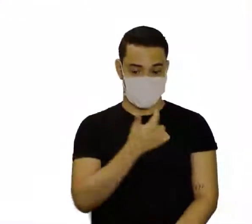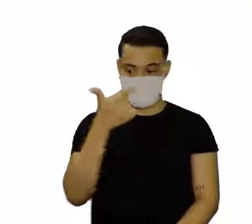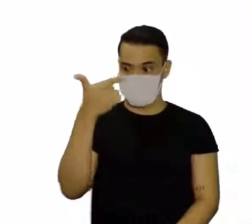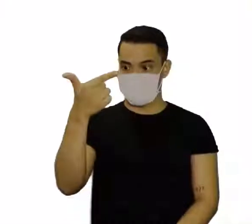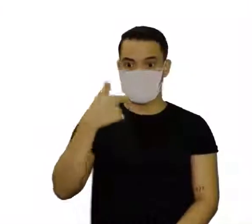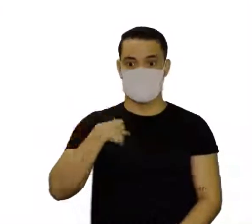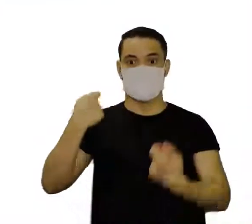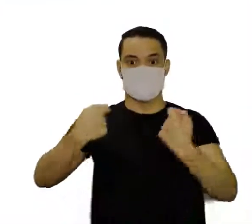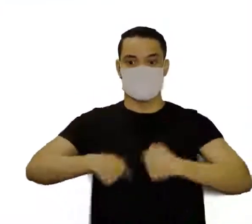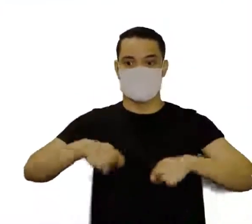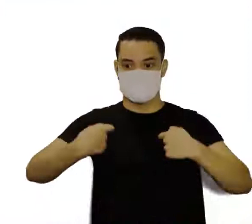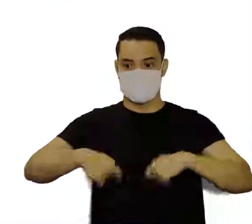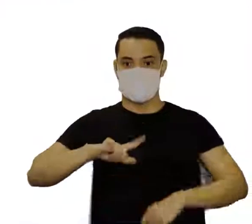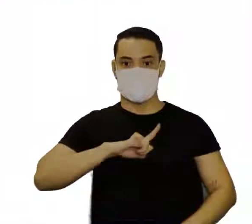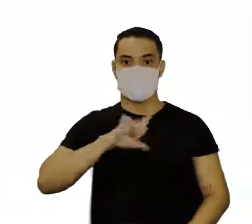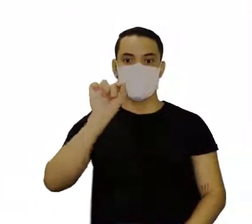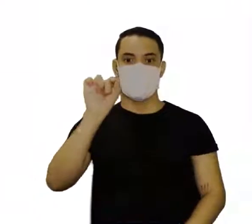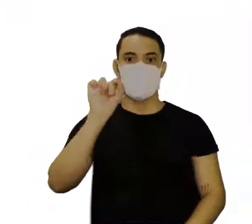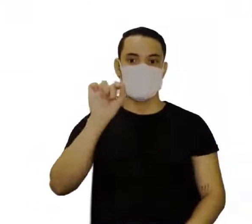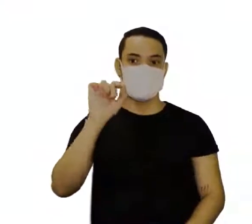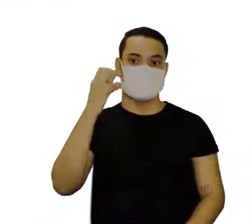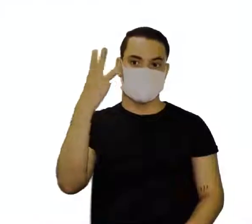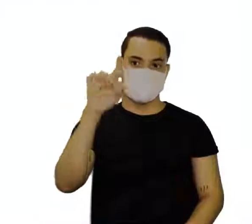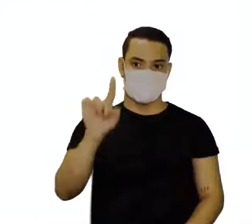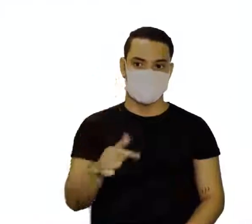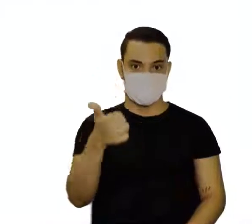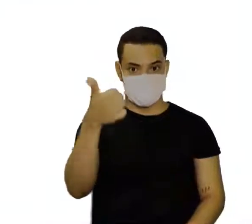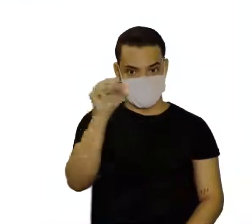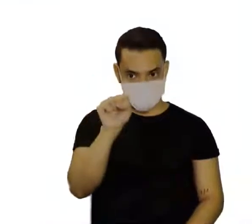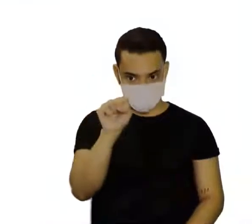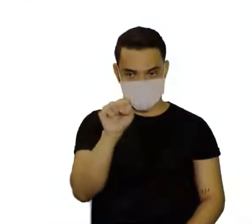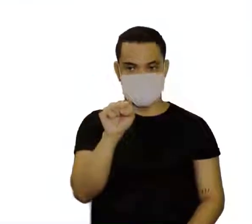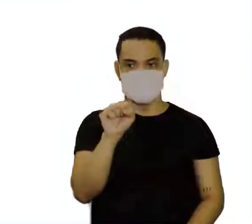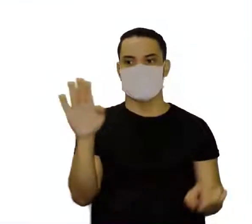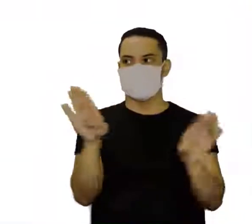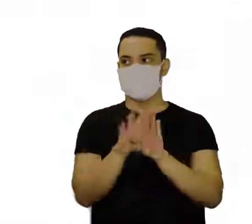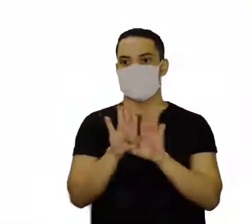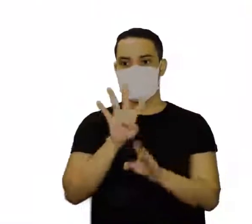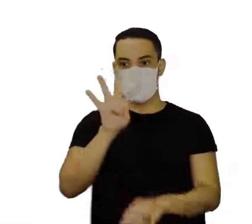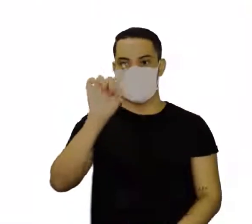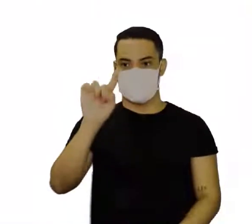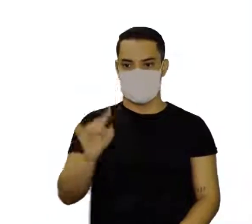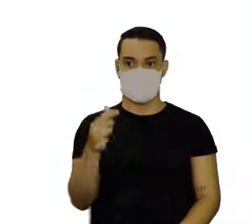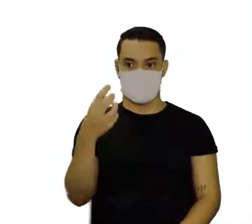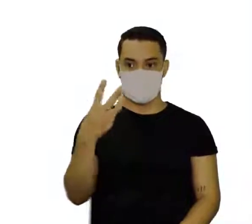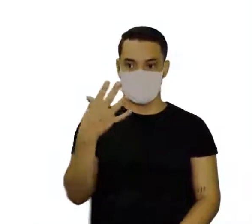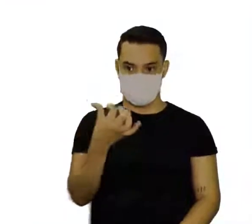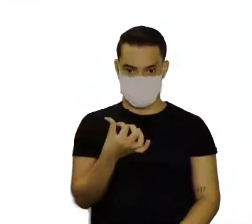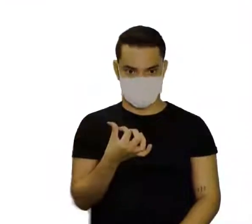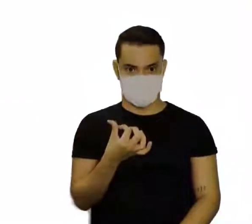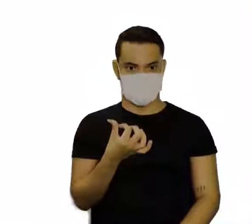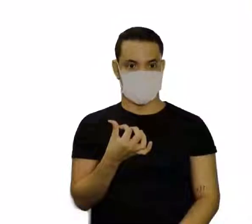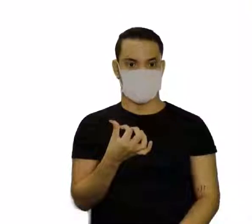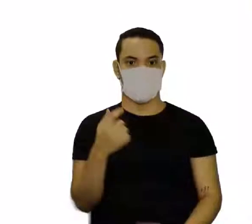só precisava ter feito 3,18 por meio e 4,36 por 1, porque